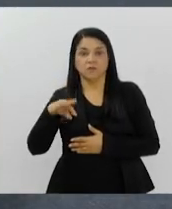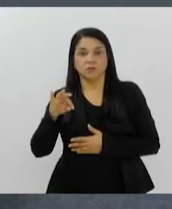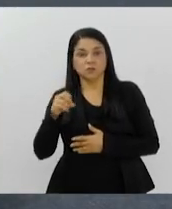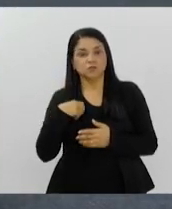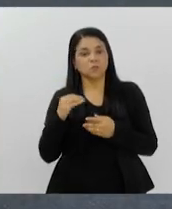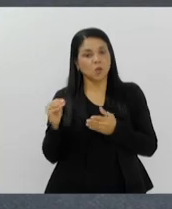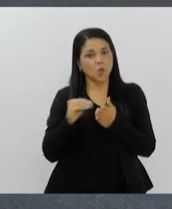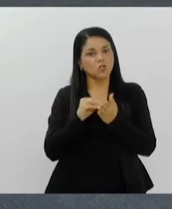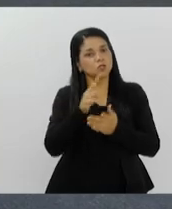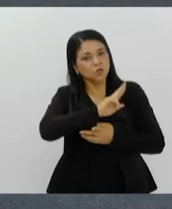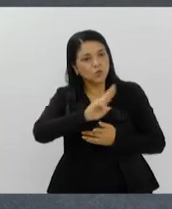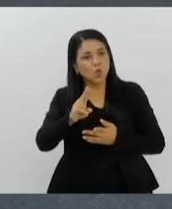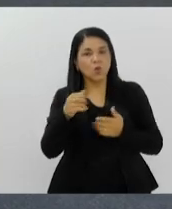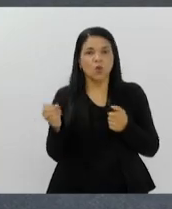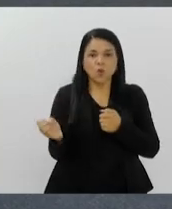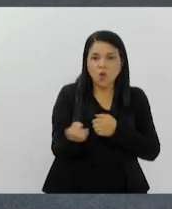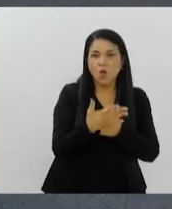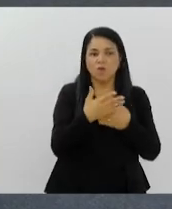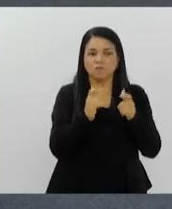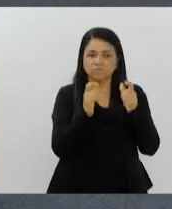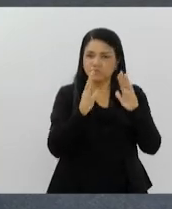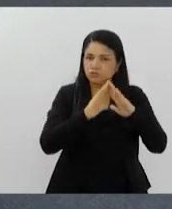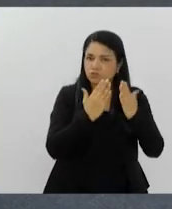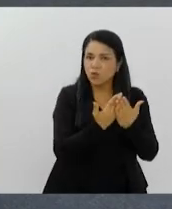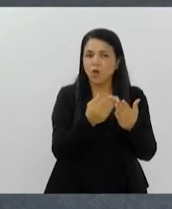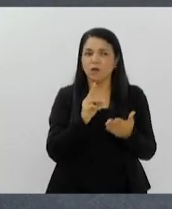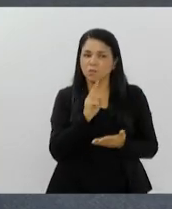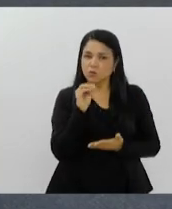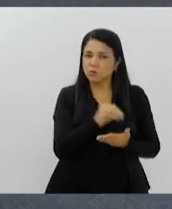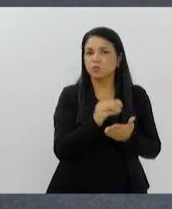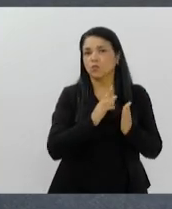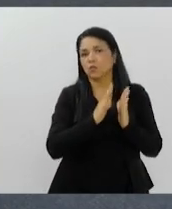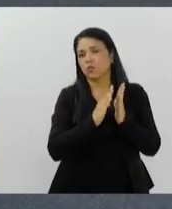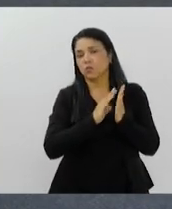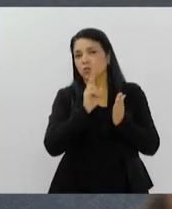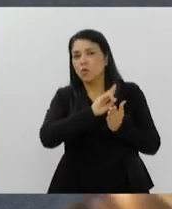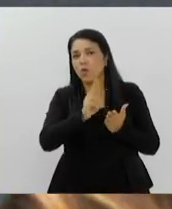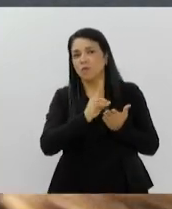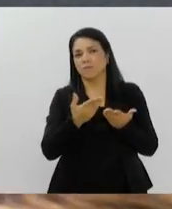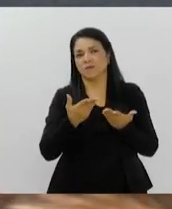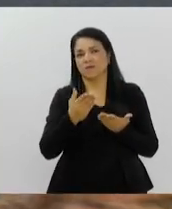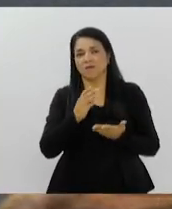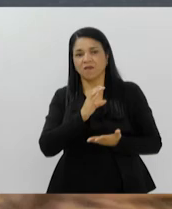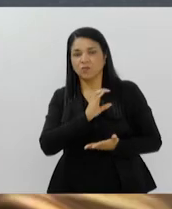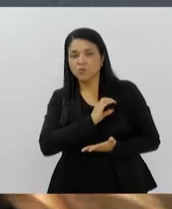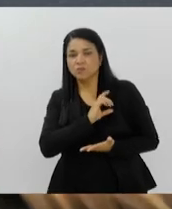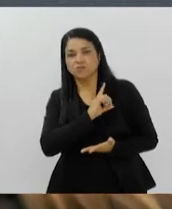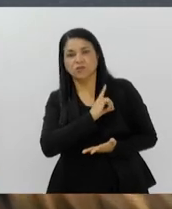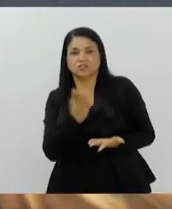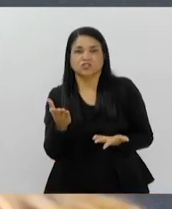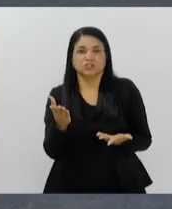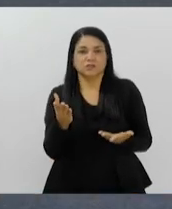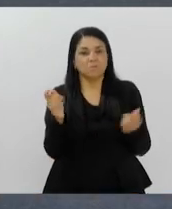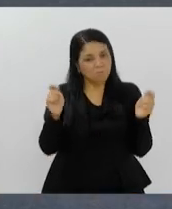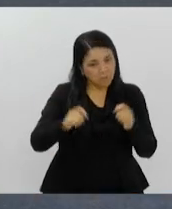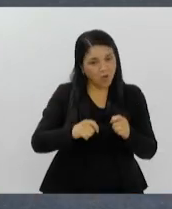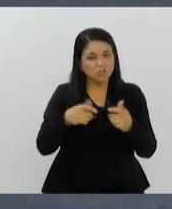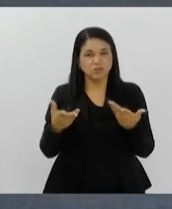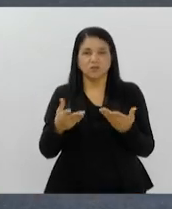algum equipamento que vai ser inaugurado, coloca lá em Caxias. Agora, nada contra o Silvio Santos, mas vai